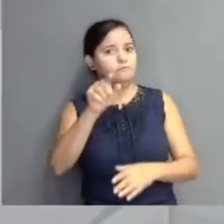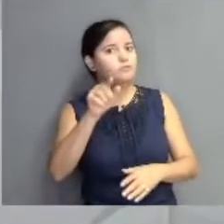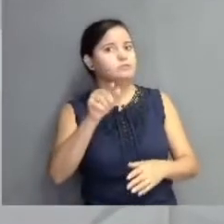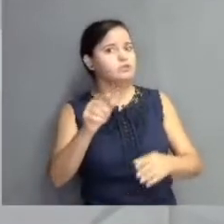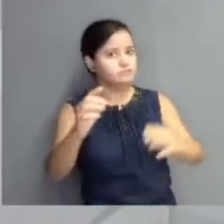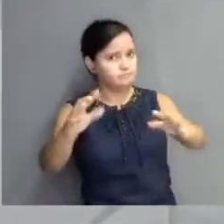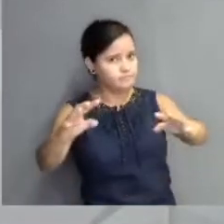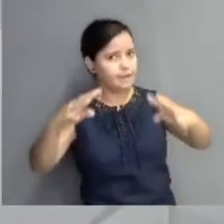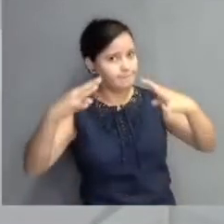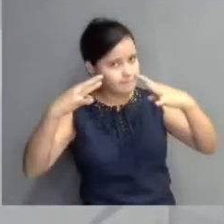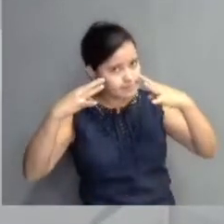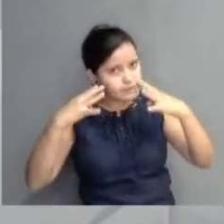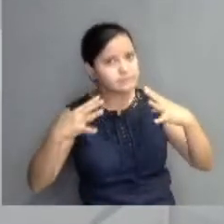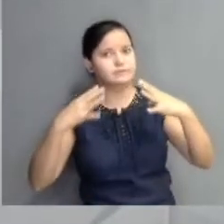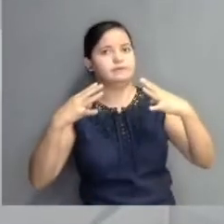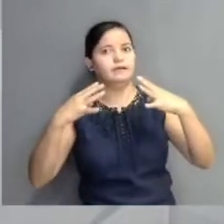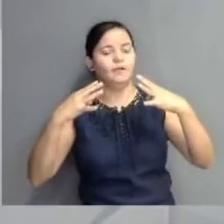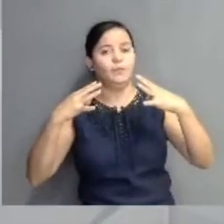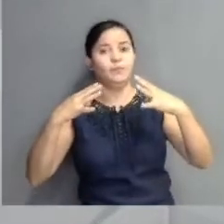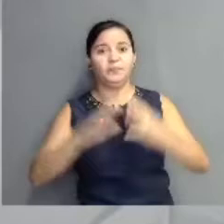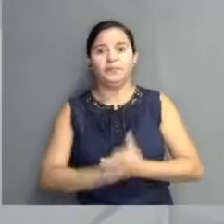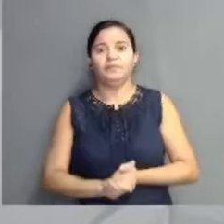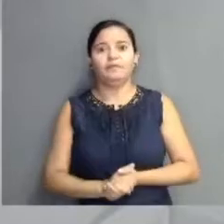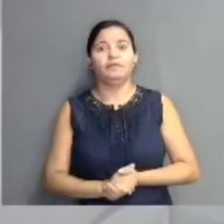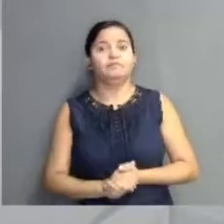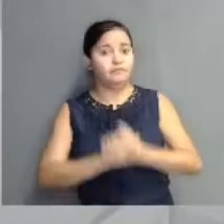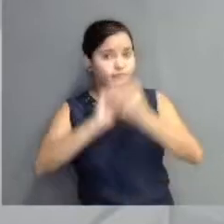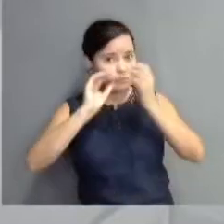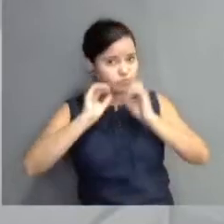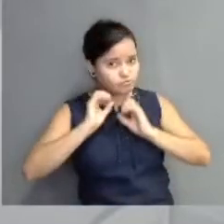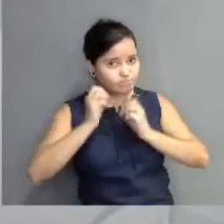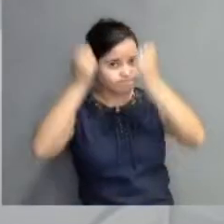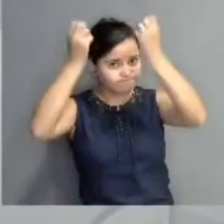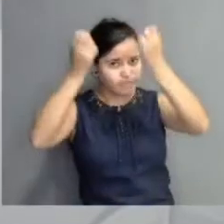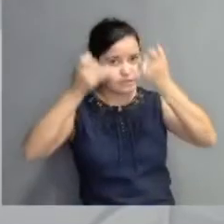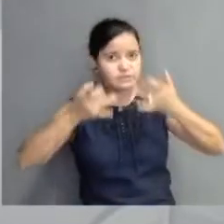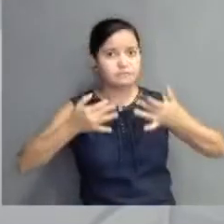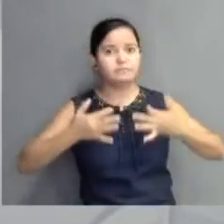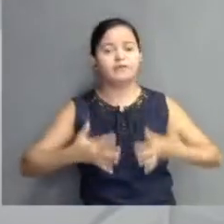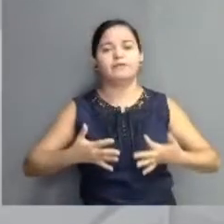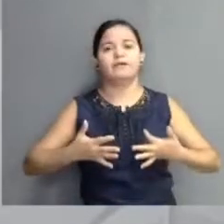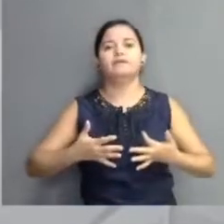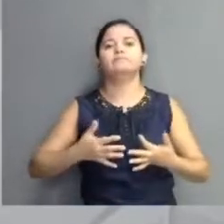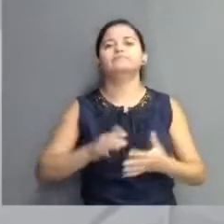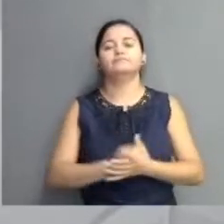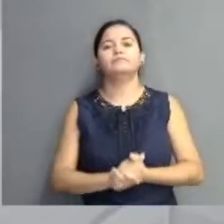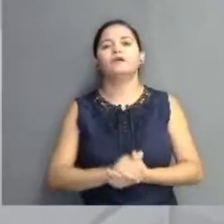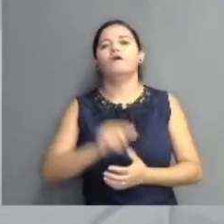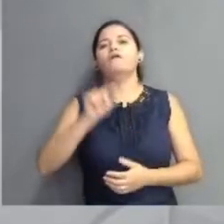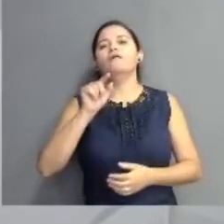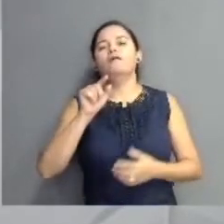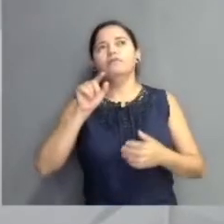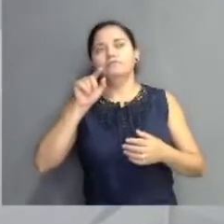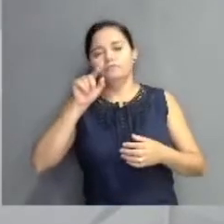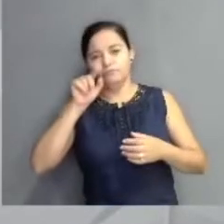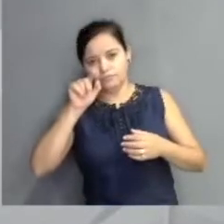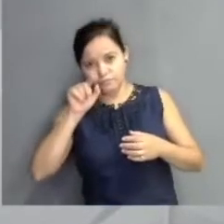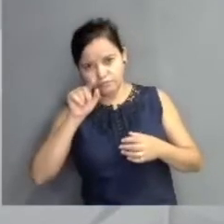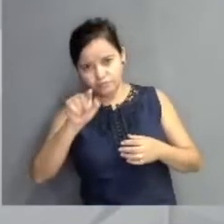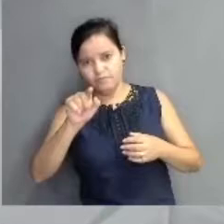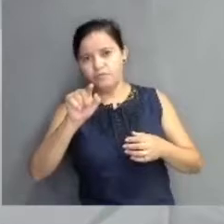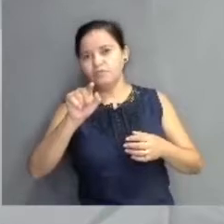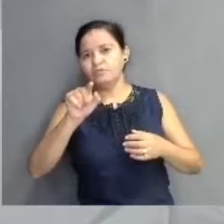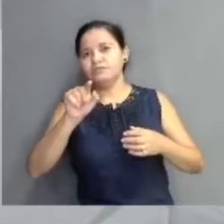prestem bastante atenção naquilo que a gente vai abordar hoje, porque com certeza vai tirar você do reino da necessidade para o